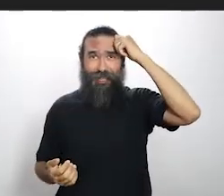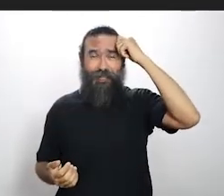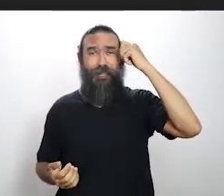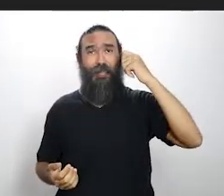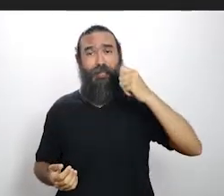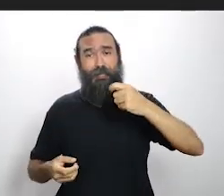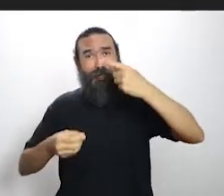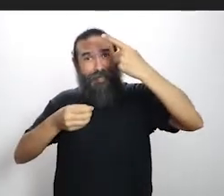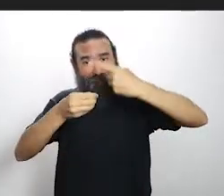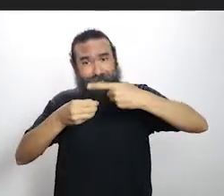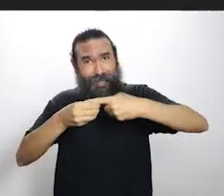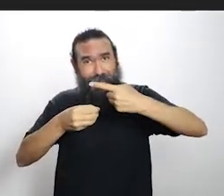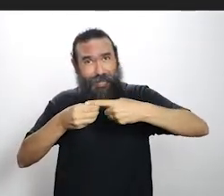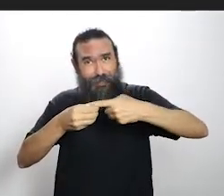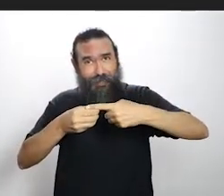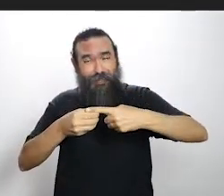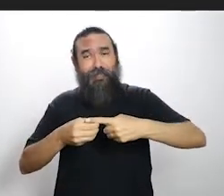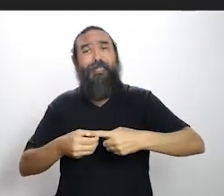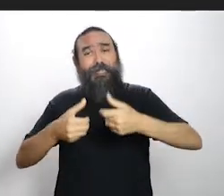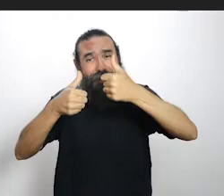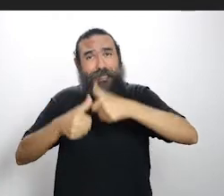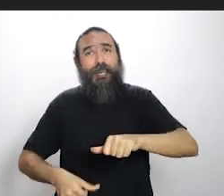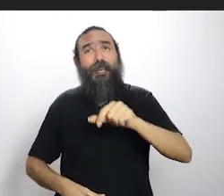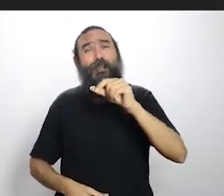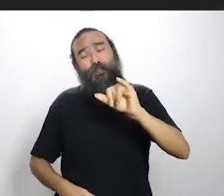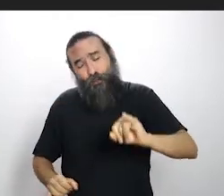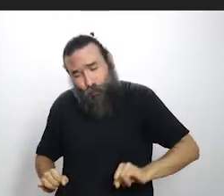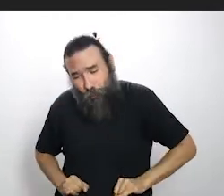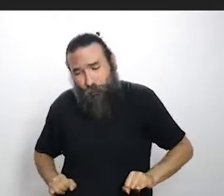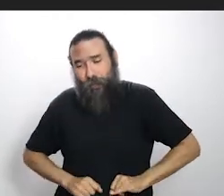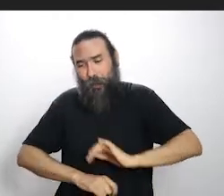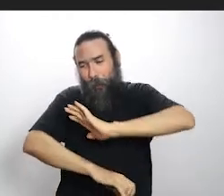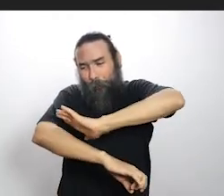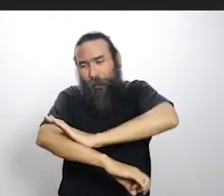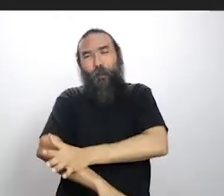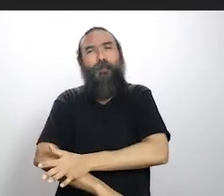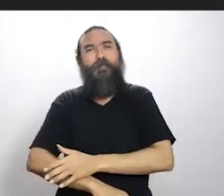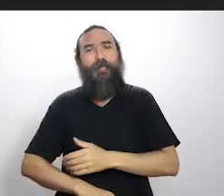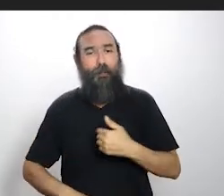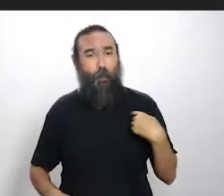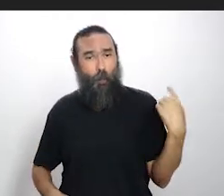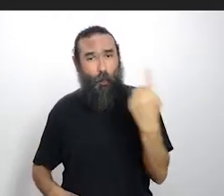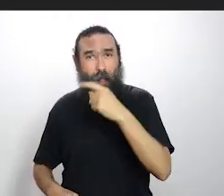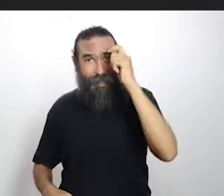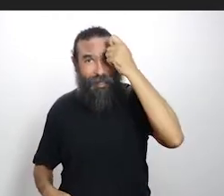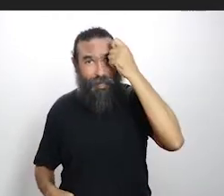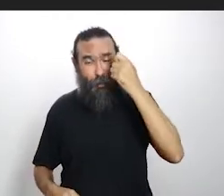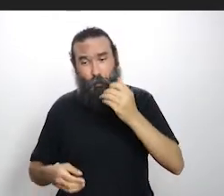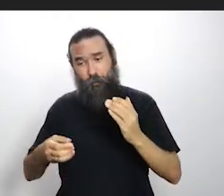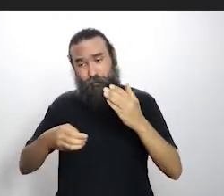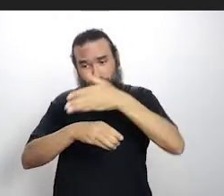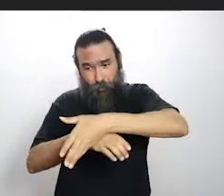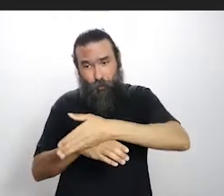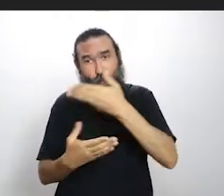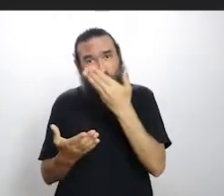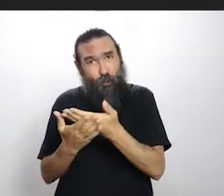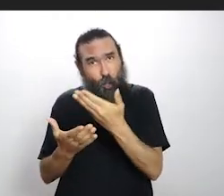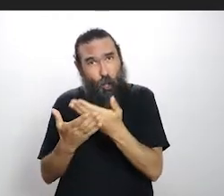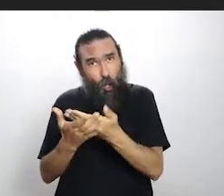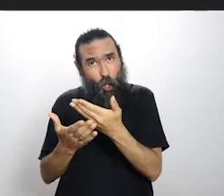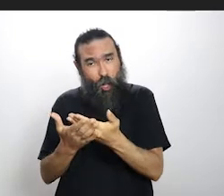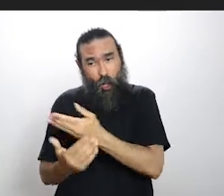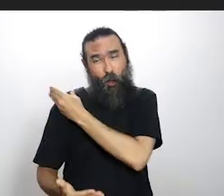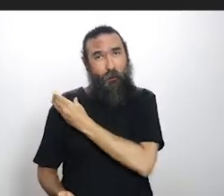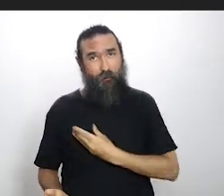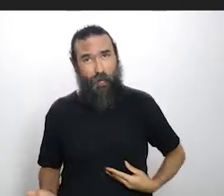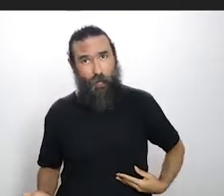lógica. Nós que ocupamos as escolas públicas somos, população negra, aquela que menos chega